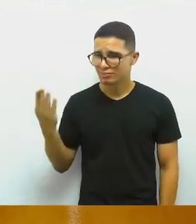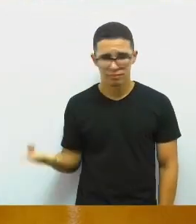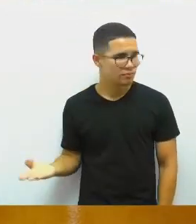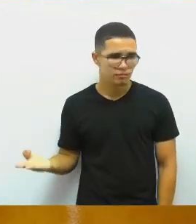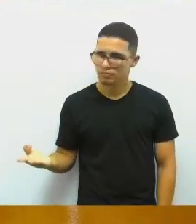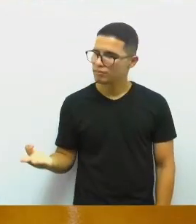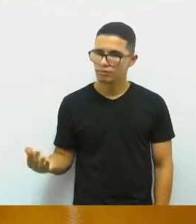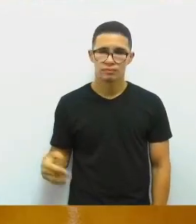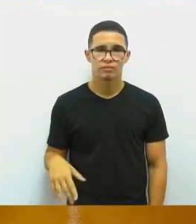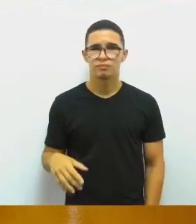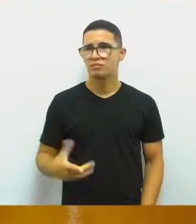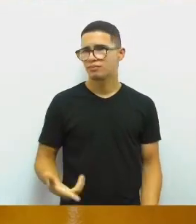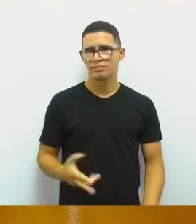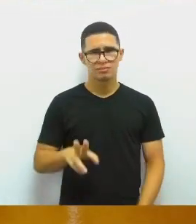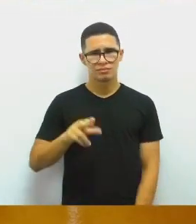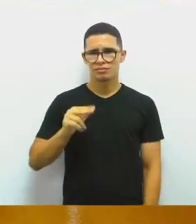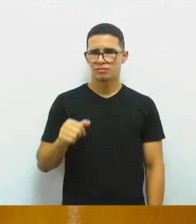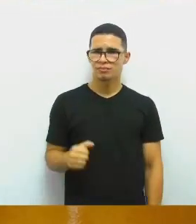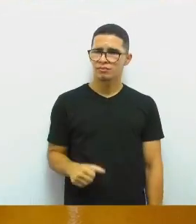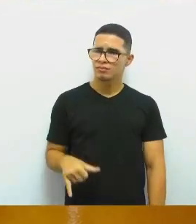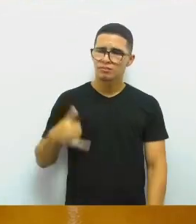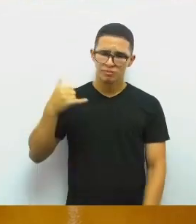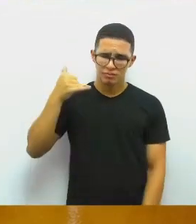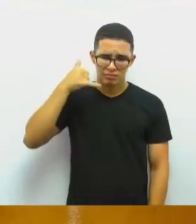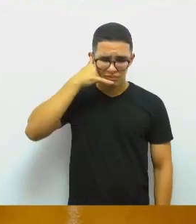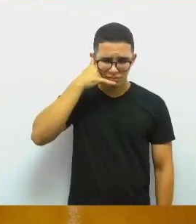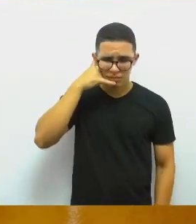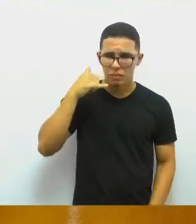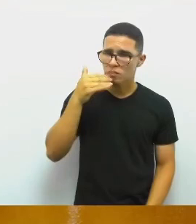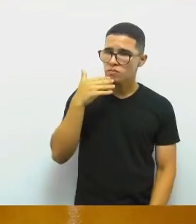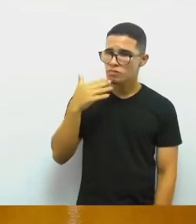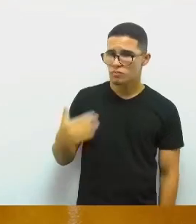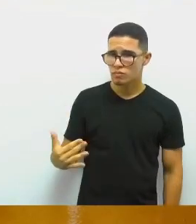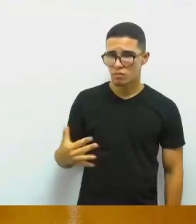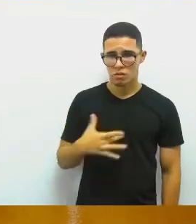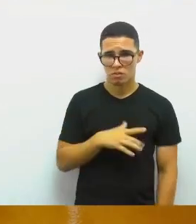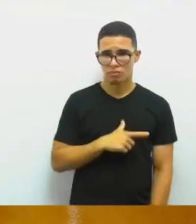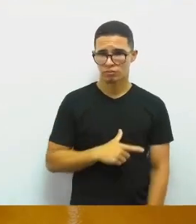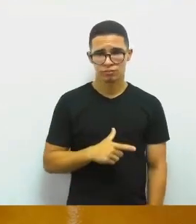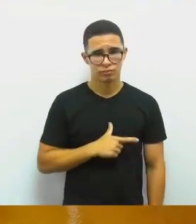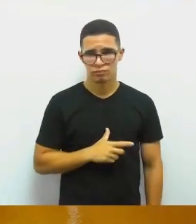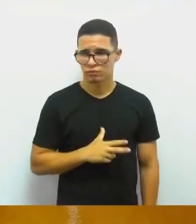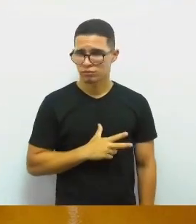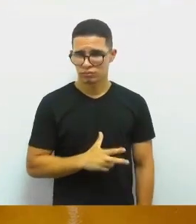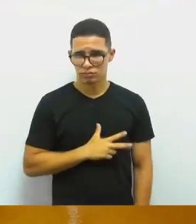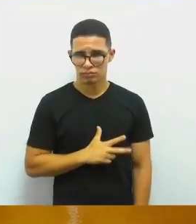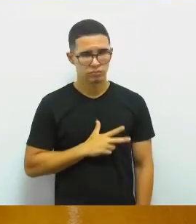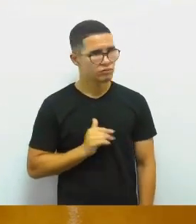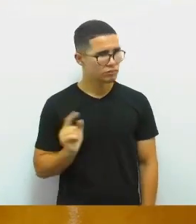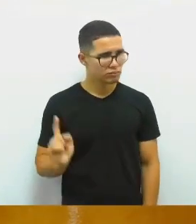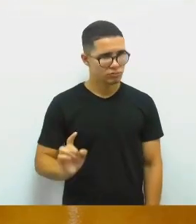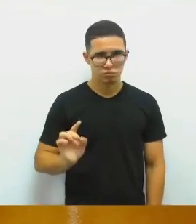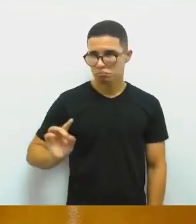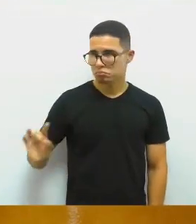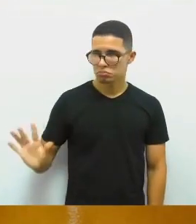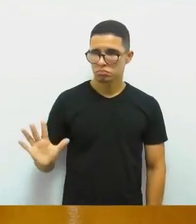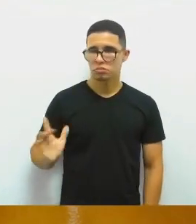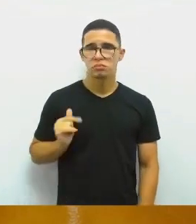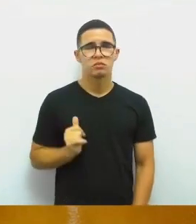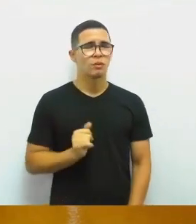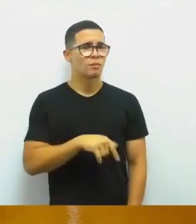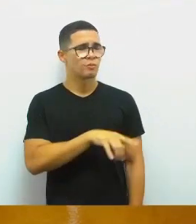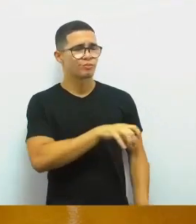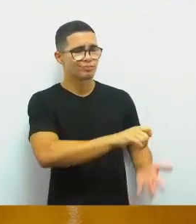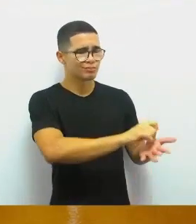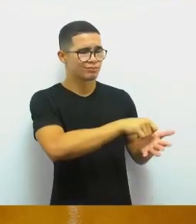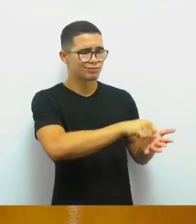mais importante, Rose. Eu nunca recebi uma ligação sua pedindo nada pessoal. Sempre pedindo para o posto uma ajuda,